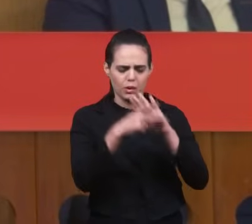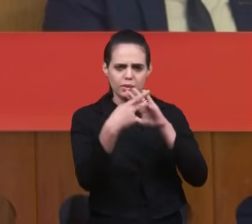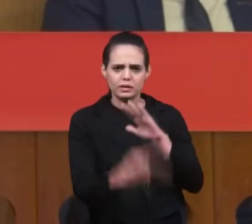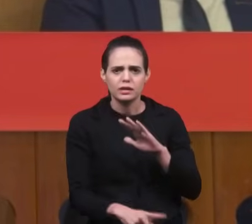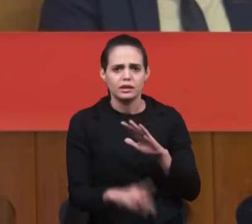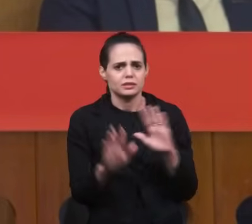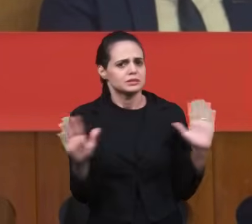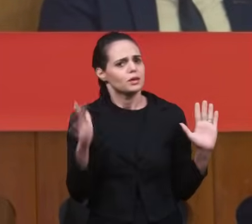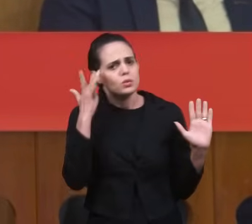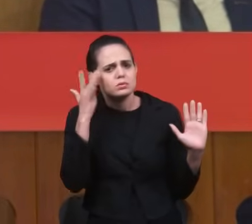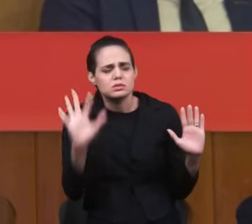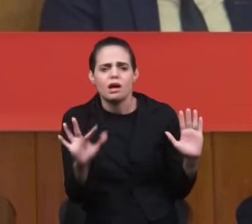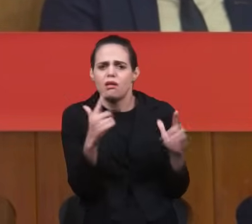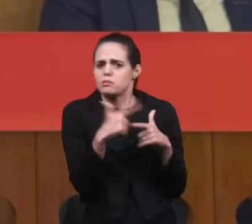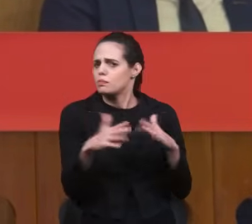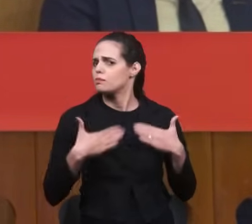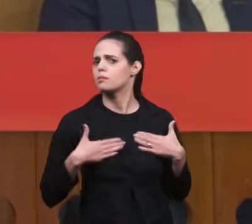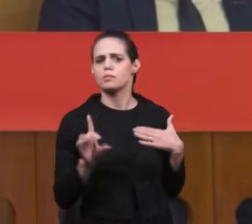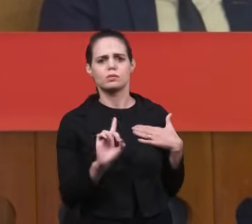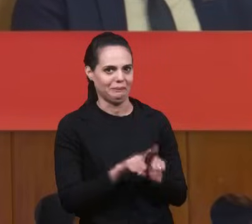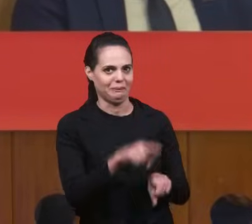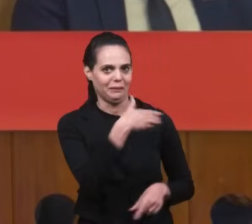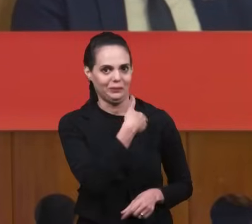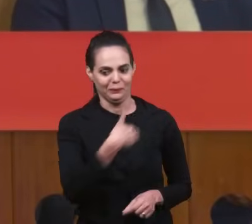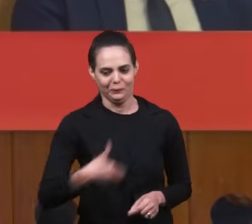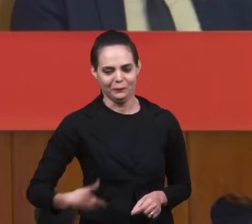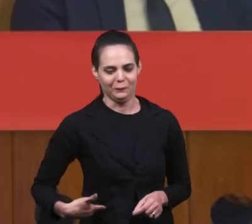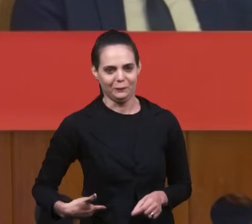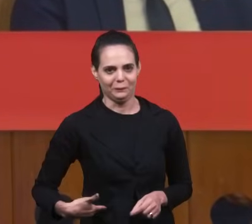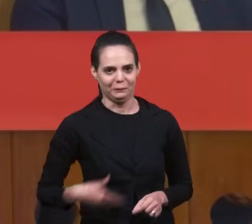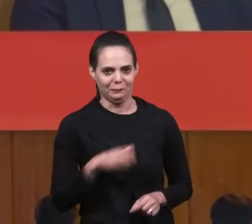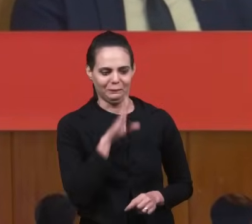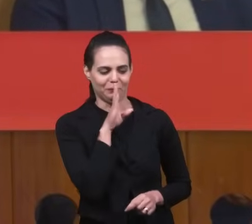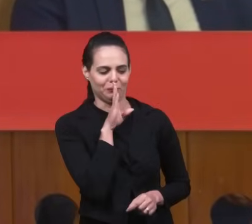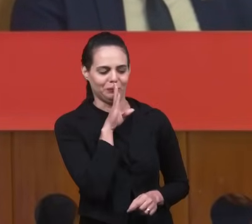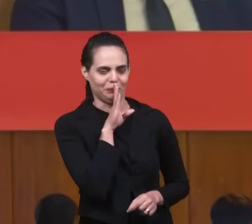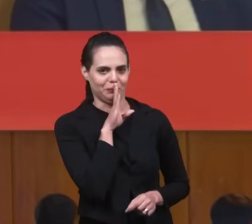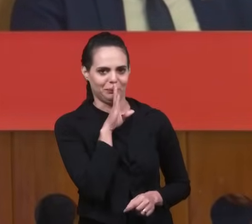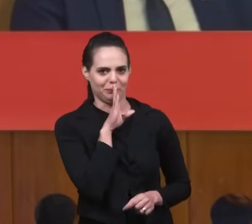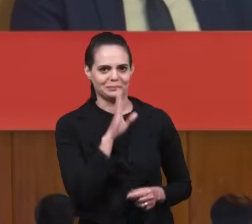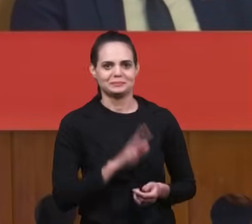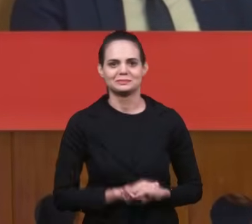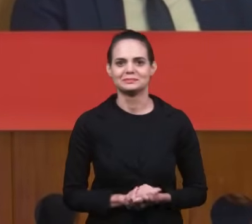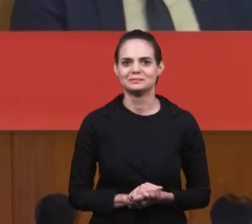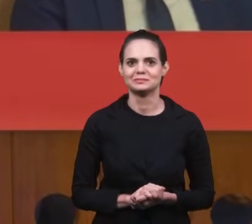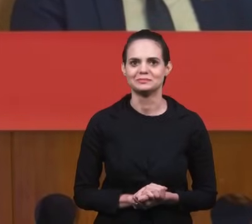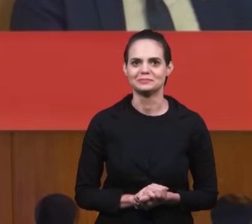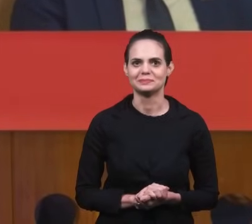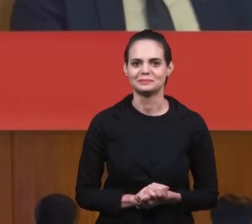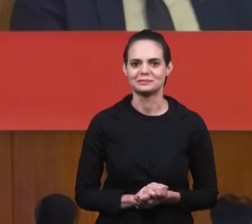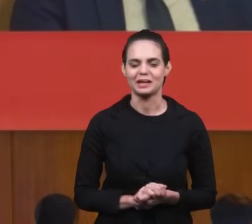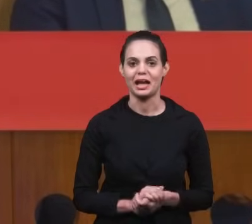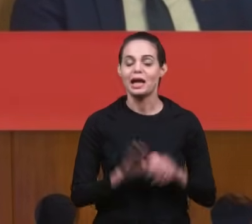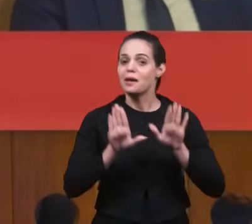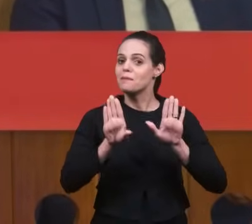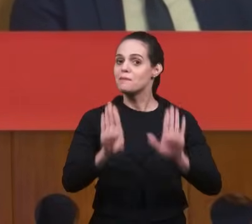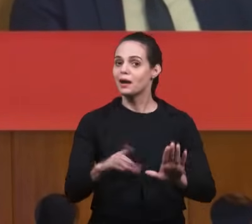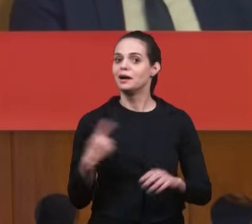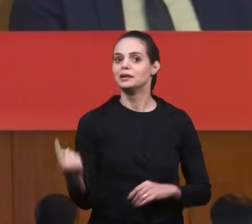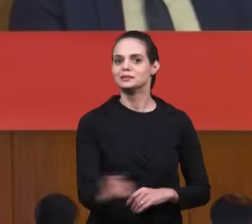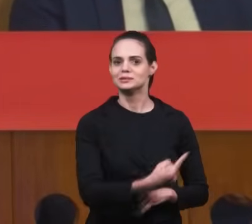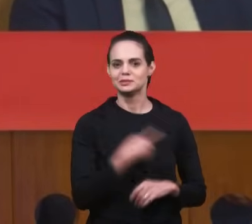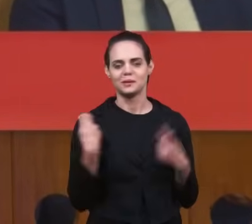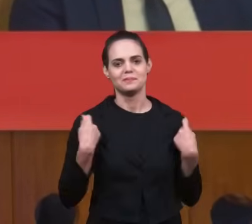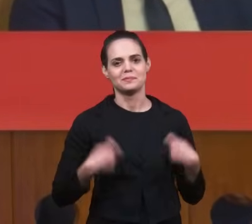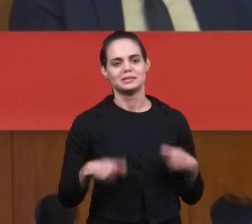nosso. Não temos nada a ver com isso. Mas vejam só, meus irmãos, nós temos que entender que